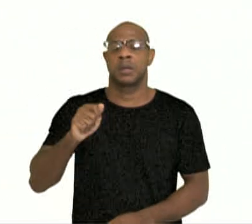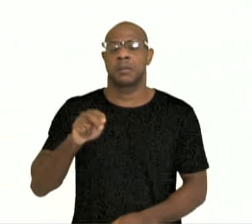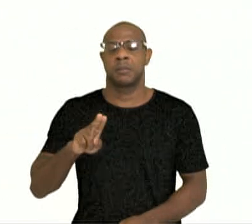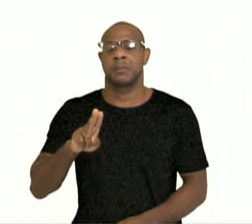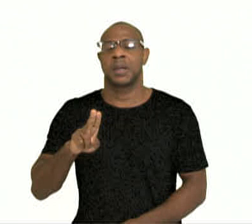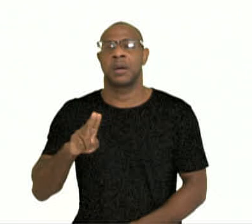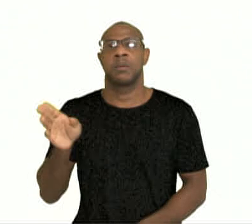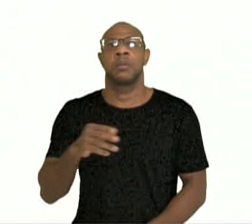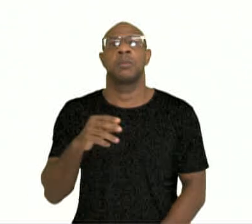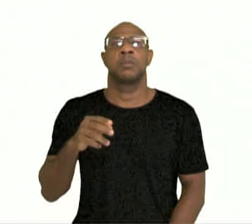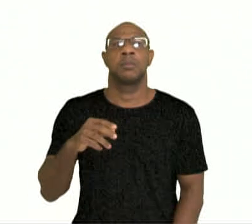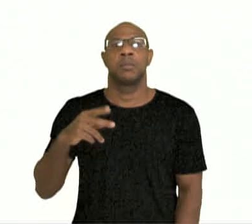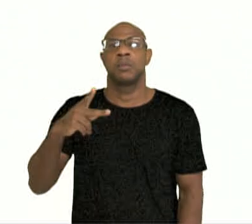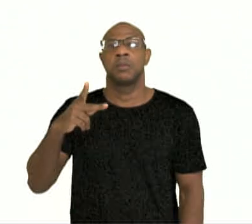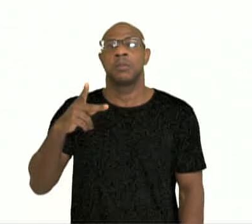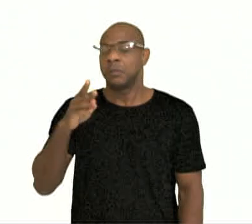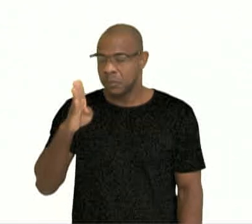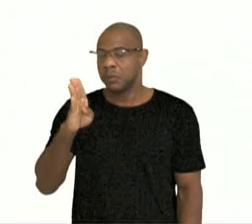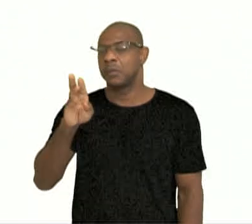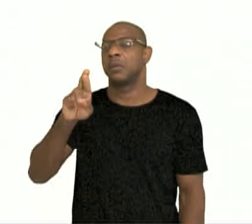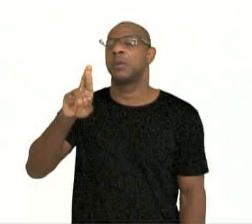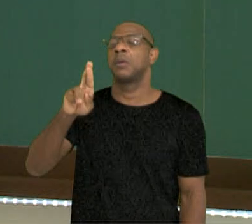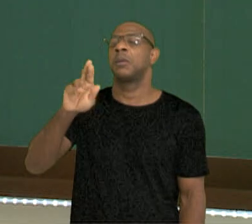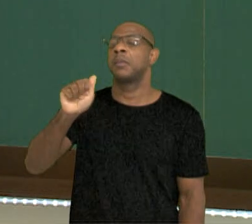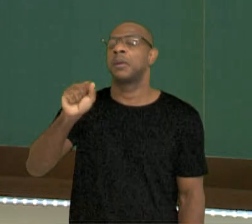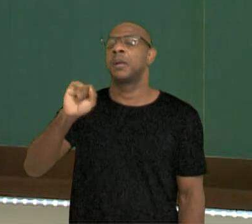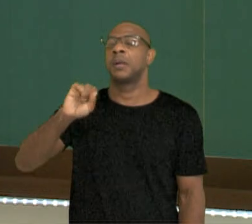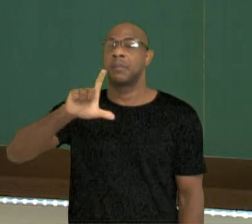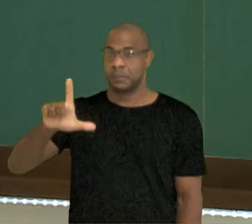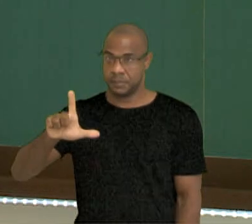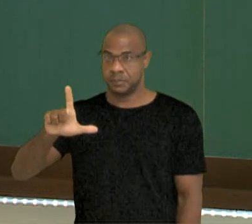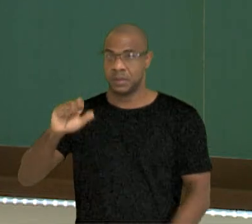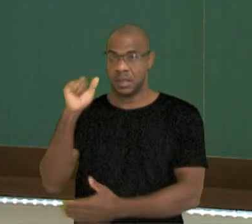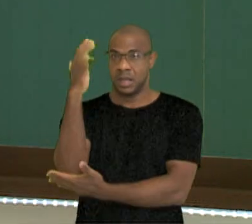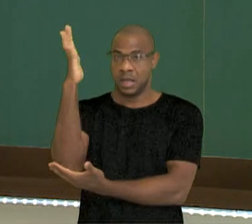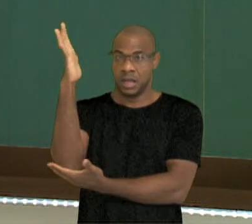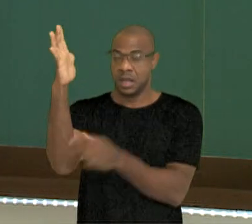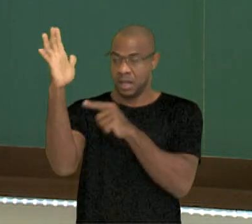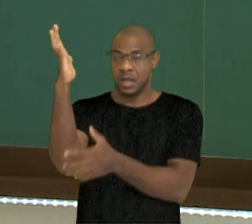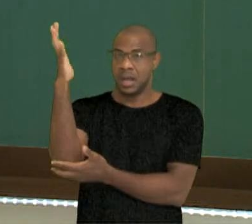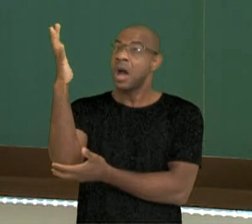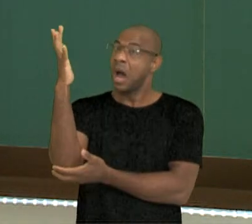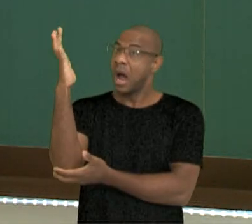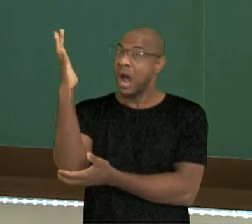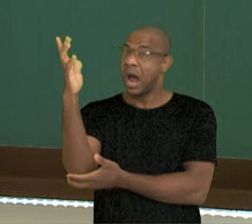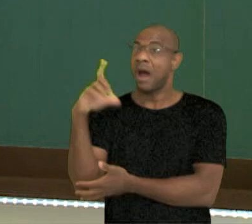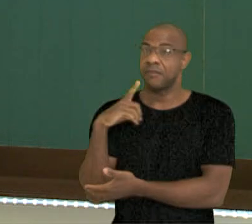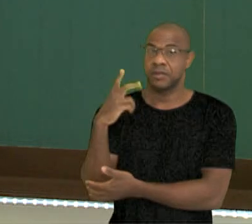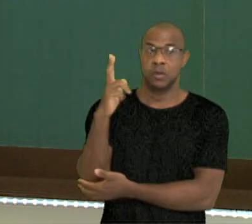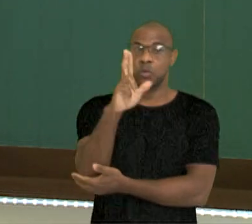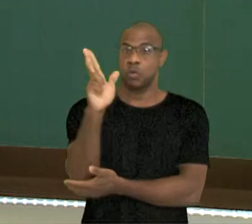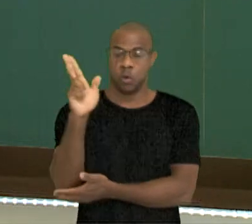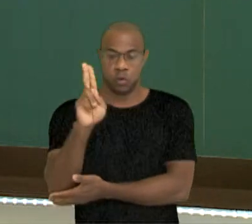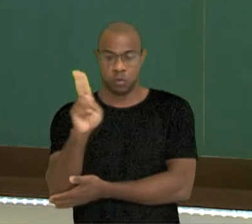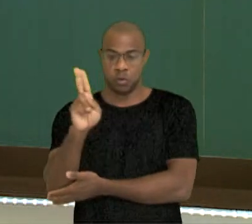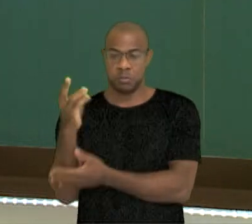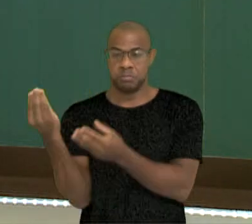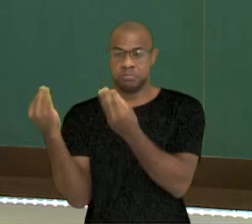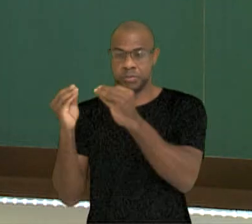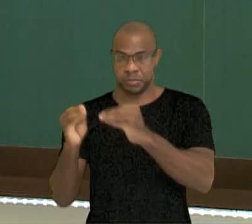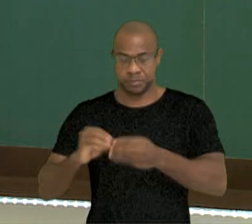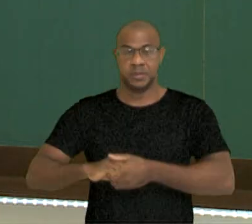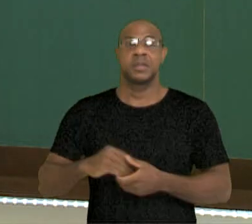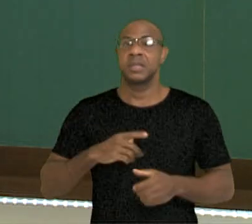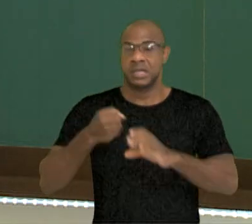atividade extrativista, então foi derrubado praticamente todo o pau-brasil, que é a árvore que dá nome ao nosso país, inclusive, né, pelas